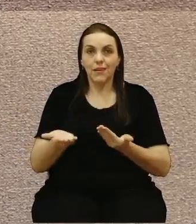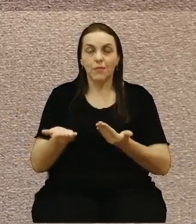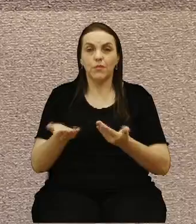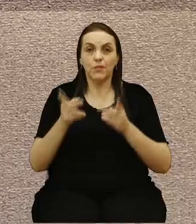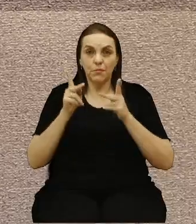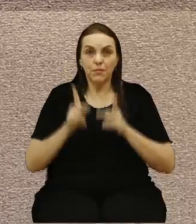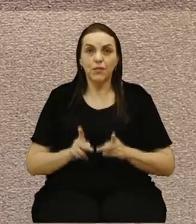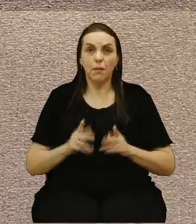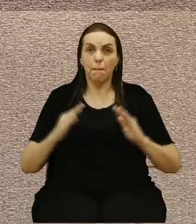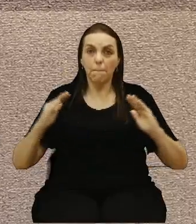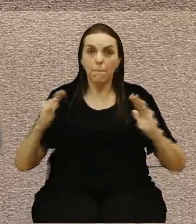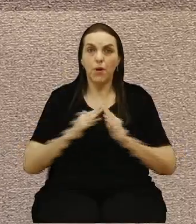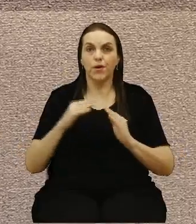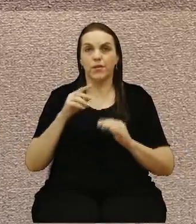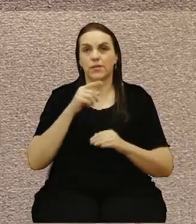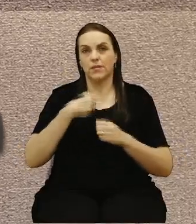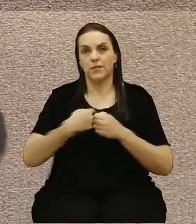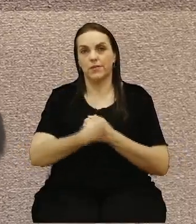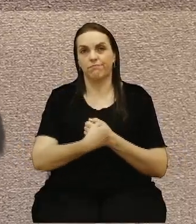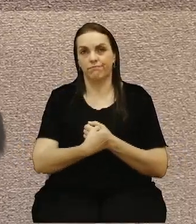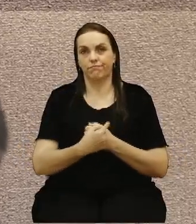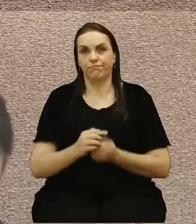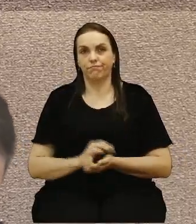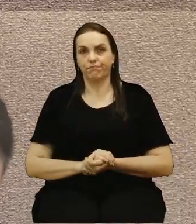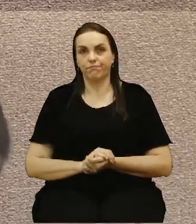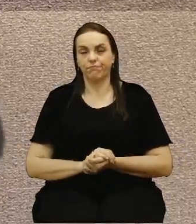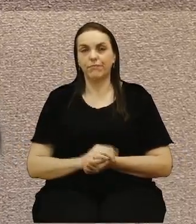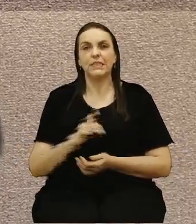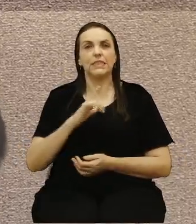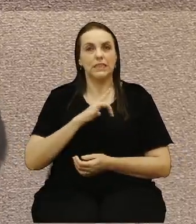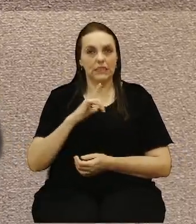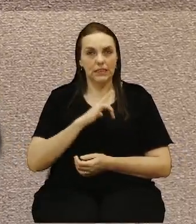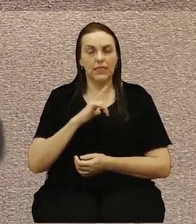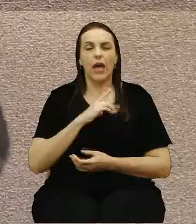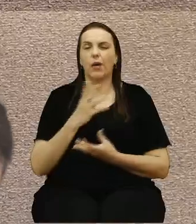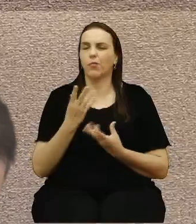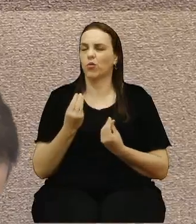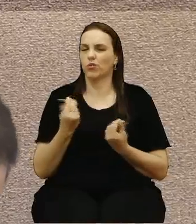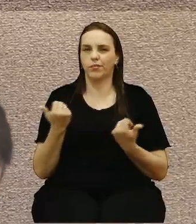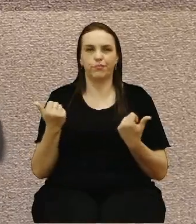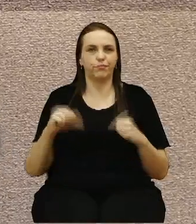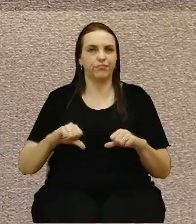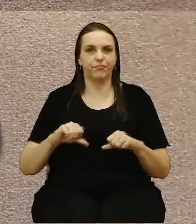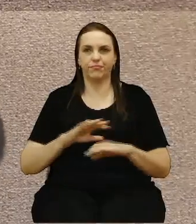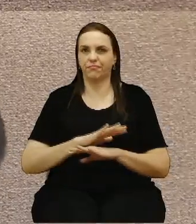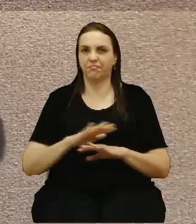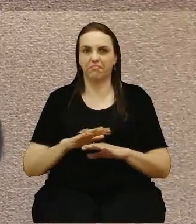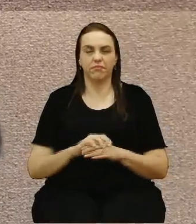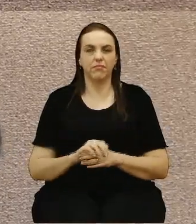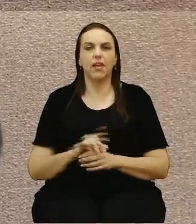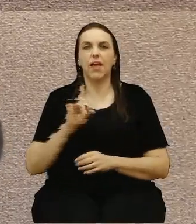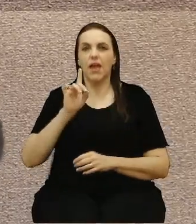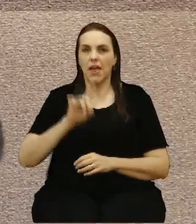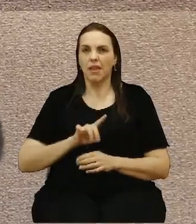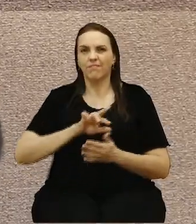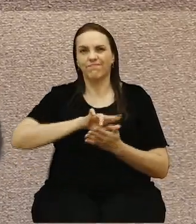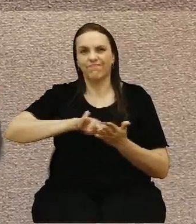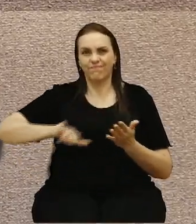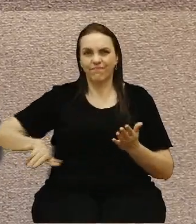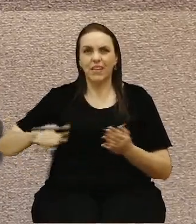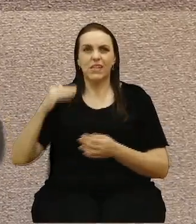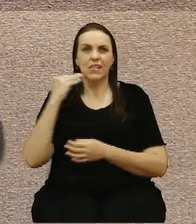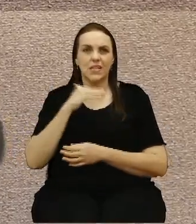habitantes da cidade? Hoje, tem deixado muito a desejar. São diversas